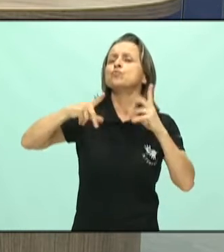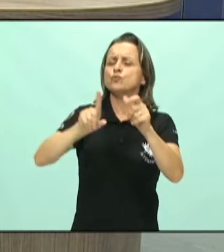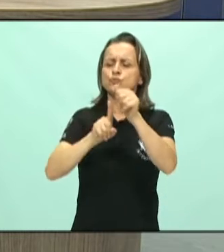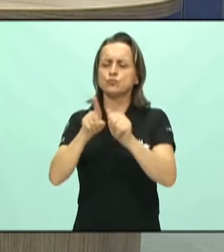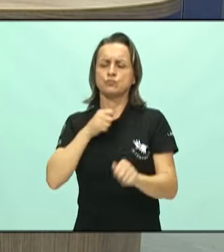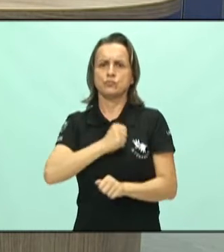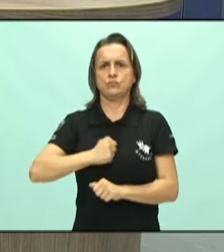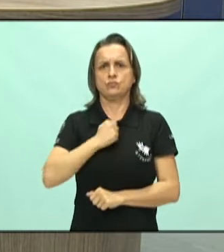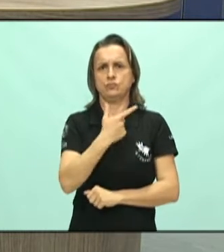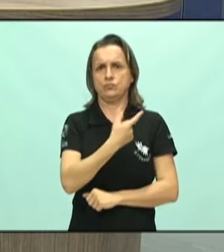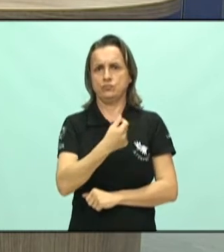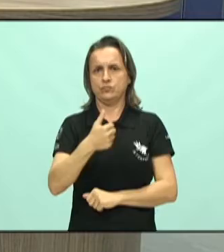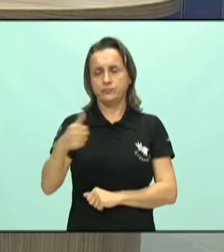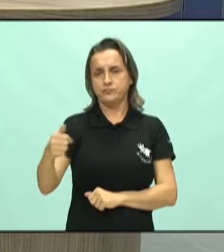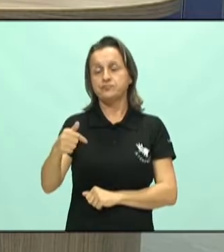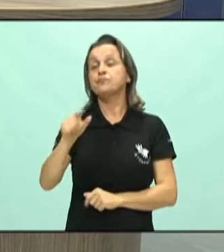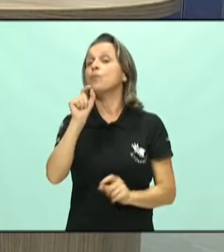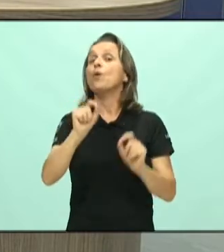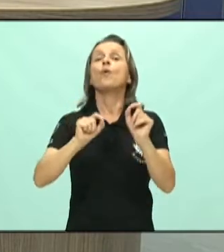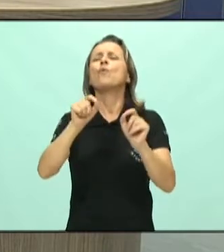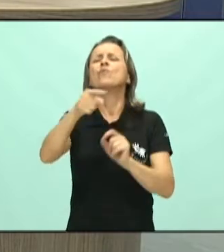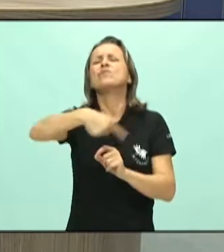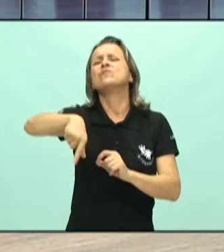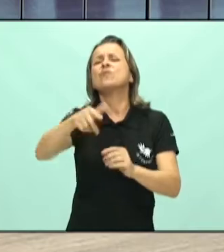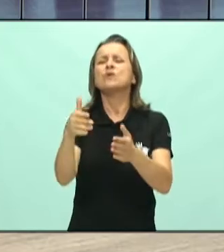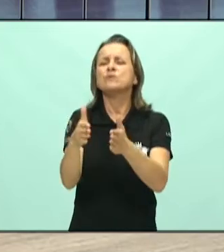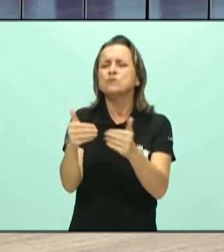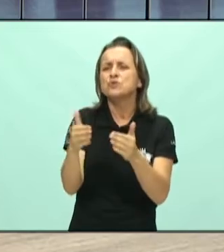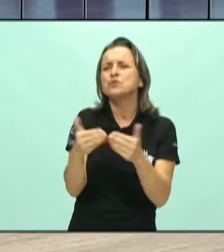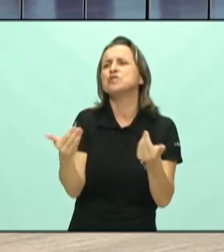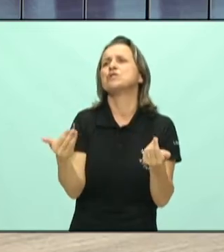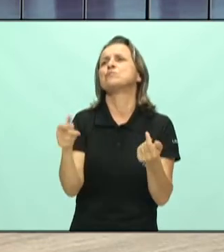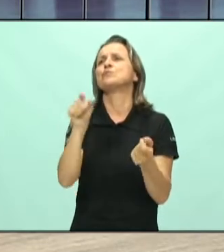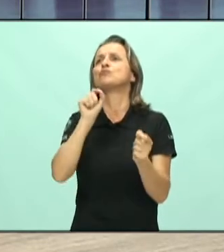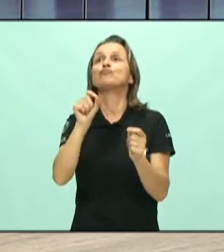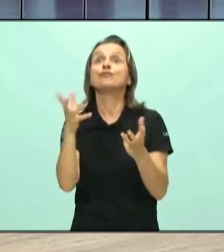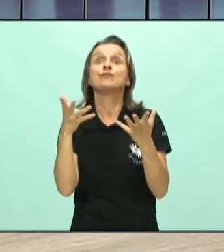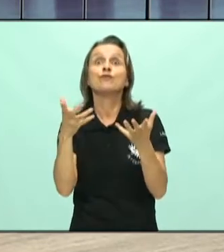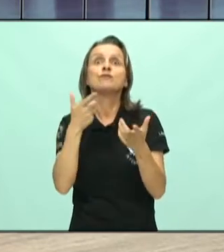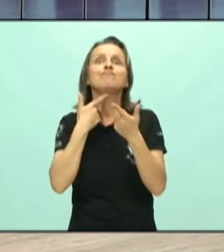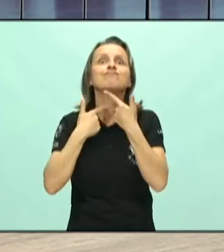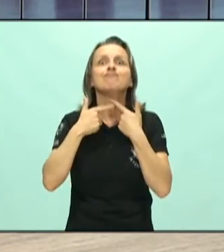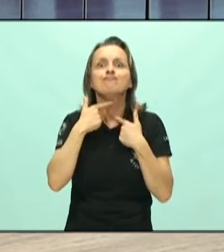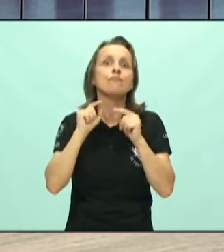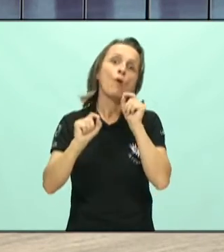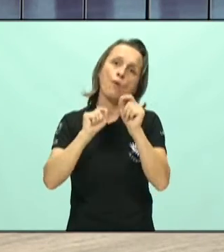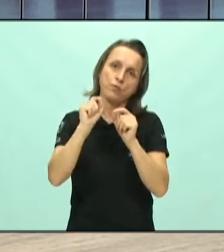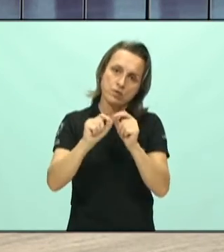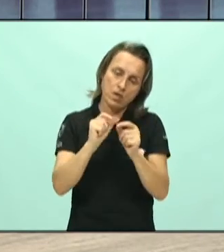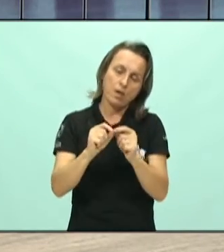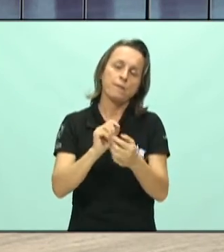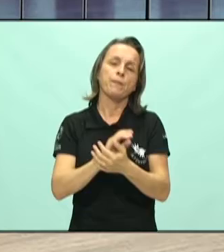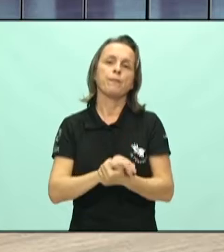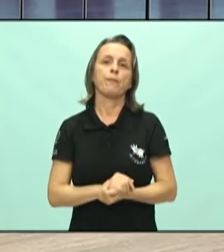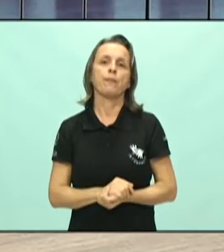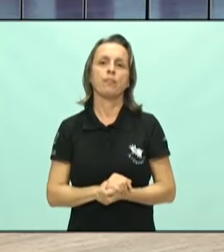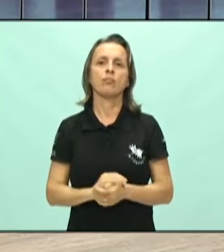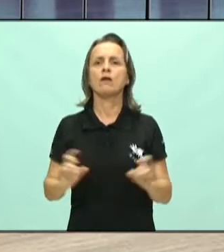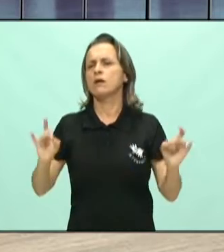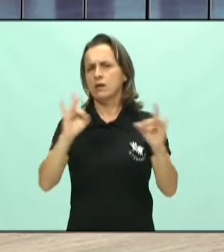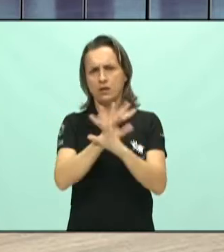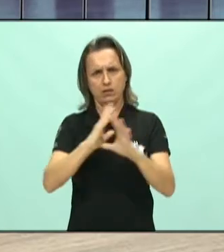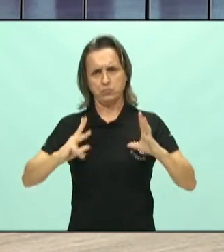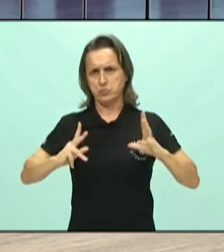nós pedimos e queríamos, né? Agora vamos ver como é que vai ficar. Convalida-se o que tínhamos em agosto de